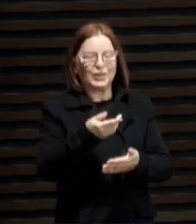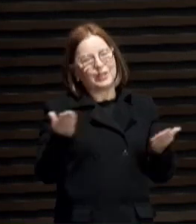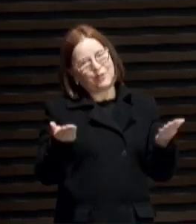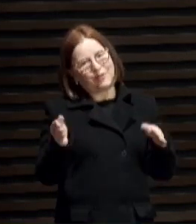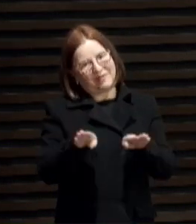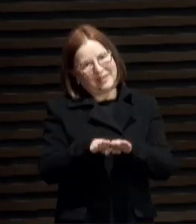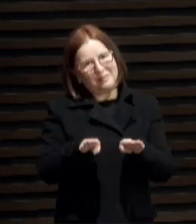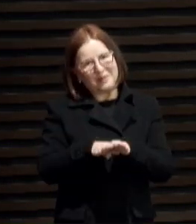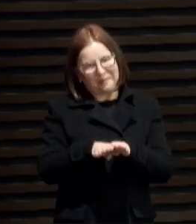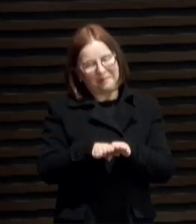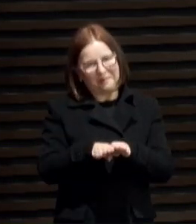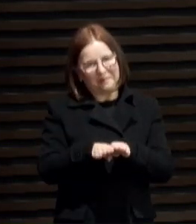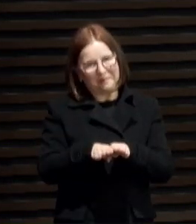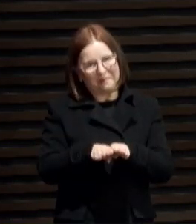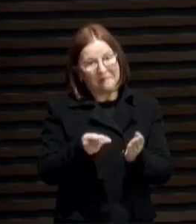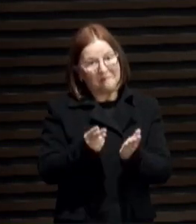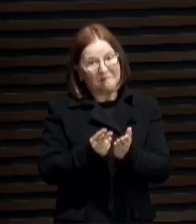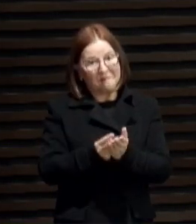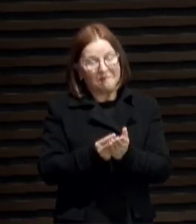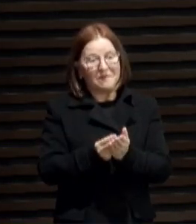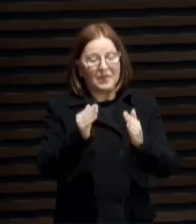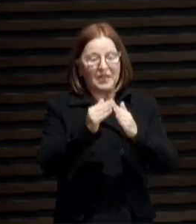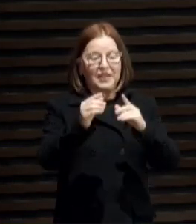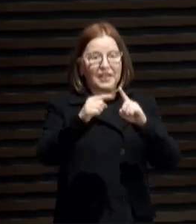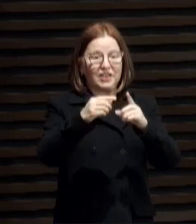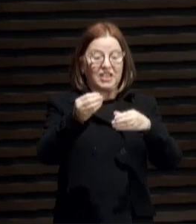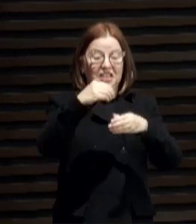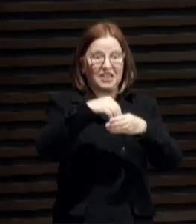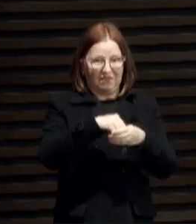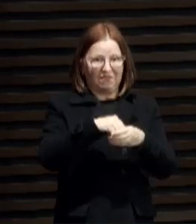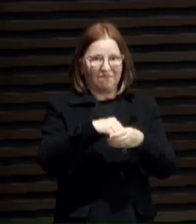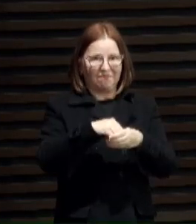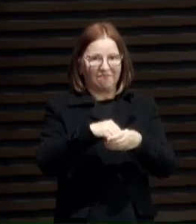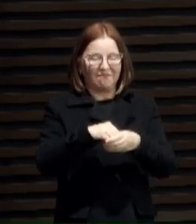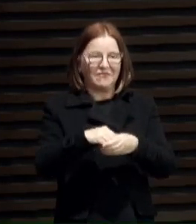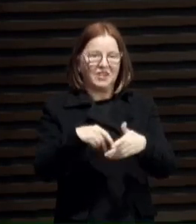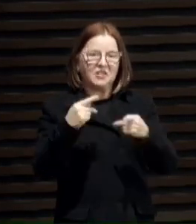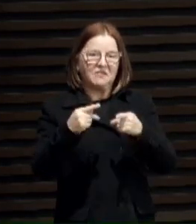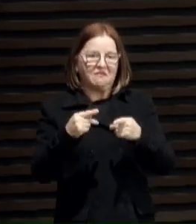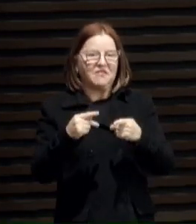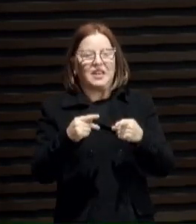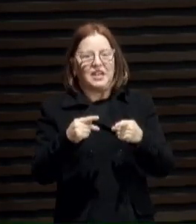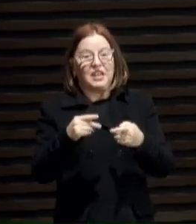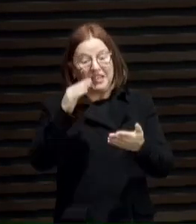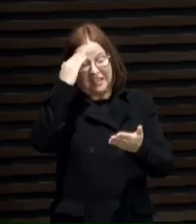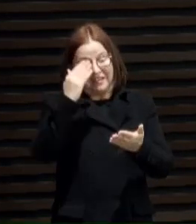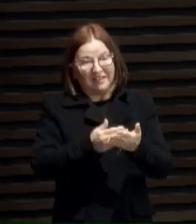do seio da igreja, para dentro da igreja de Jesus Cristo, para que a gente